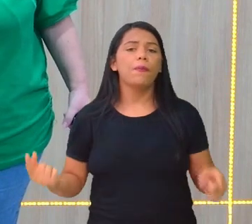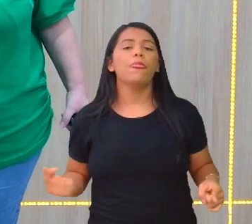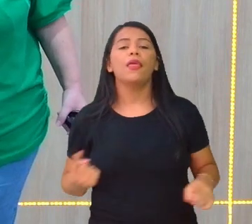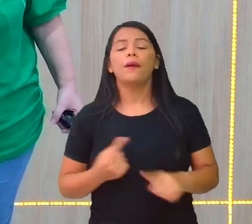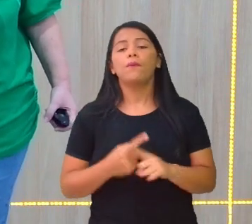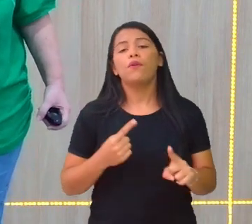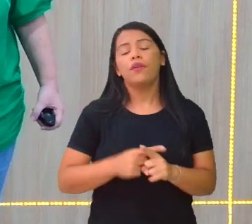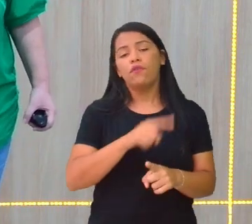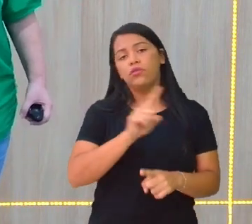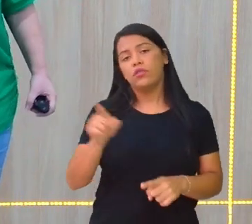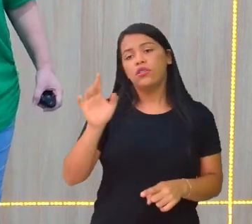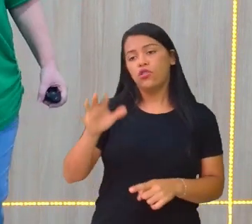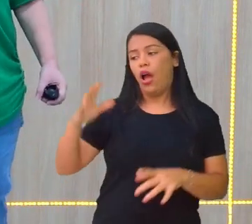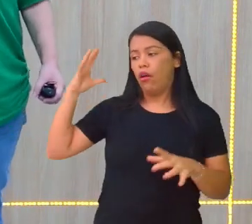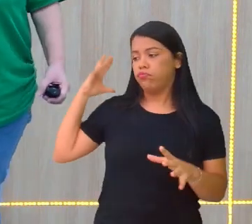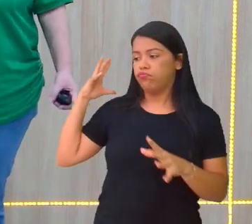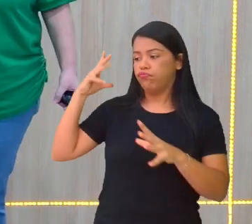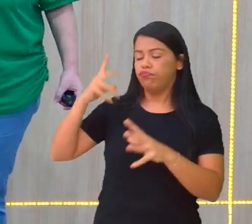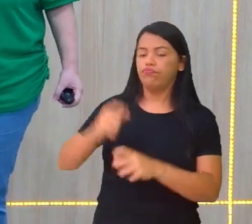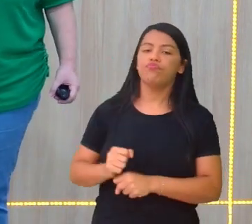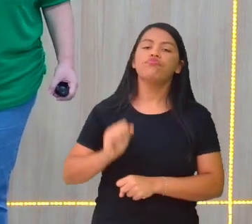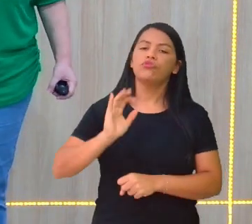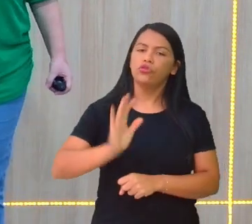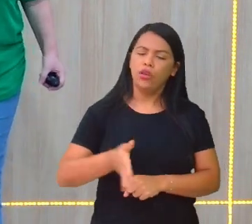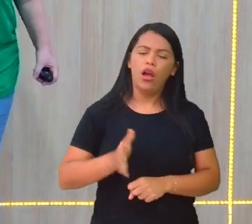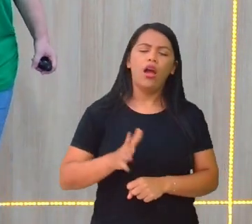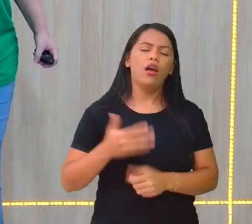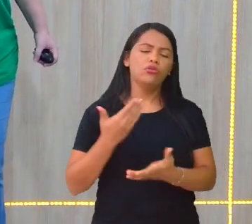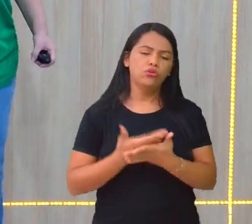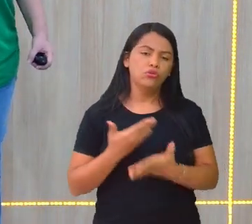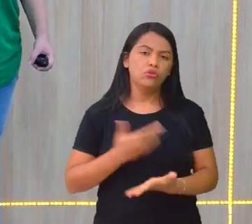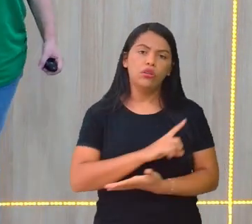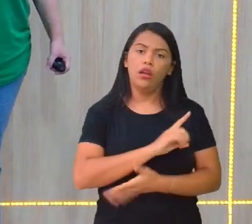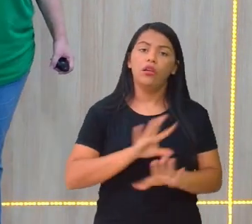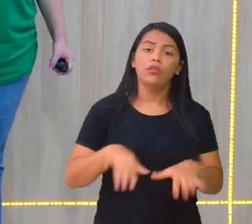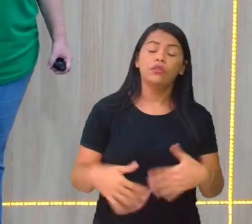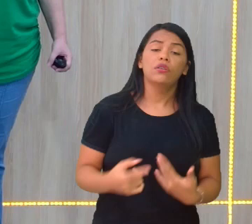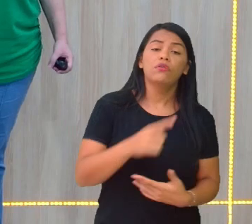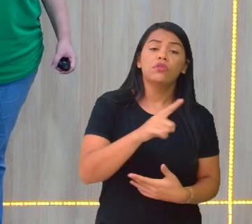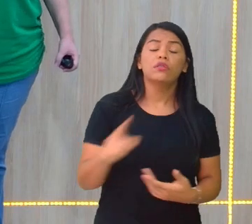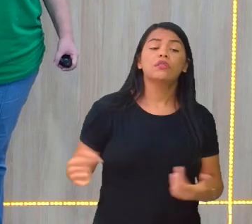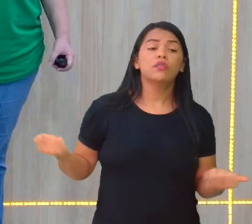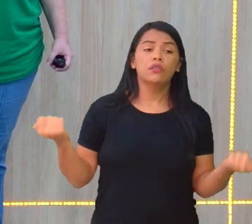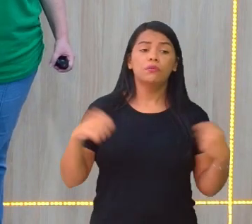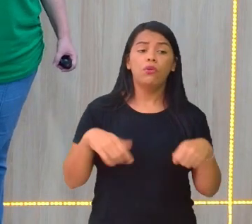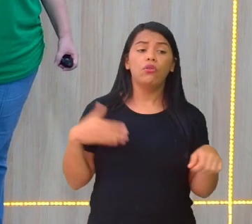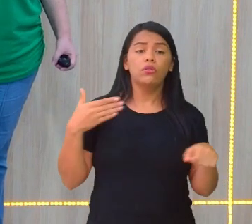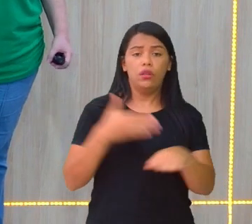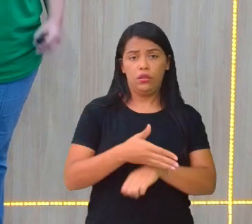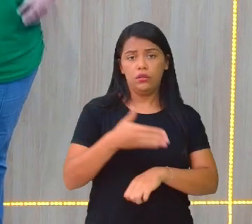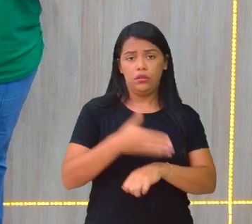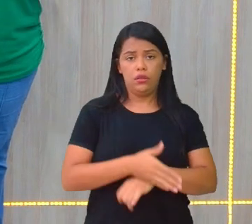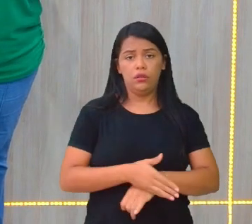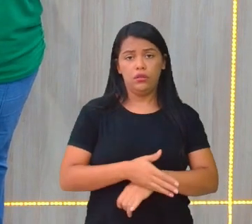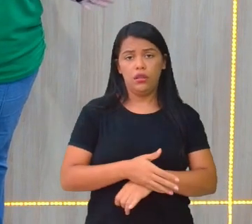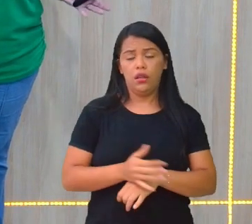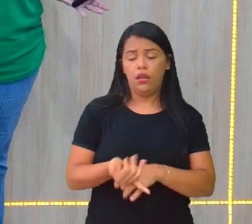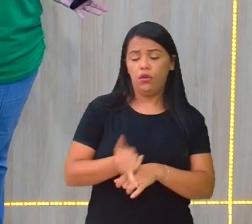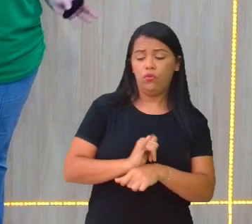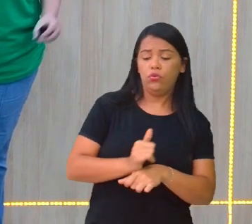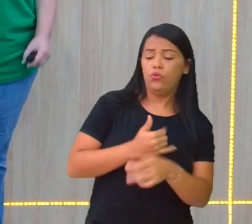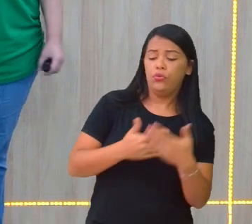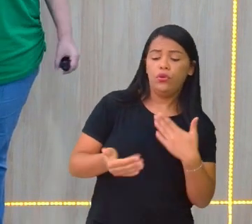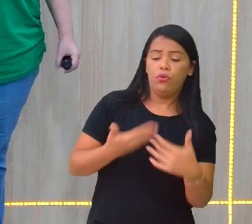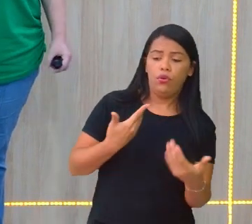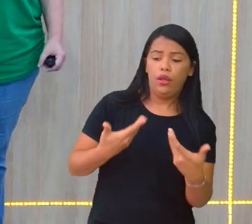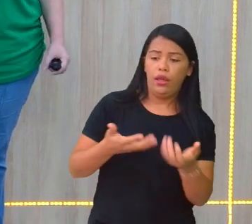já trabalharam, vocês podem buscar nos vídeos lá do YouTube, de qualquer